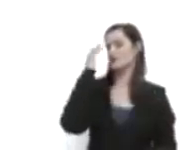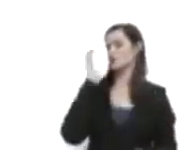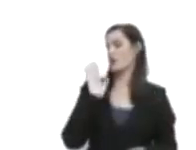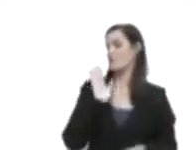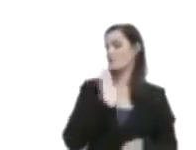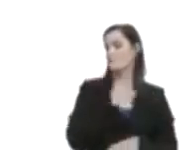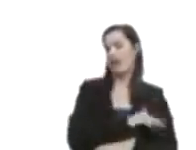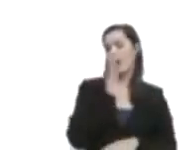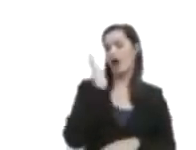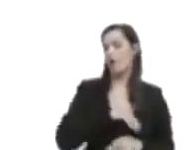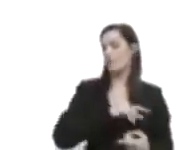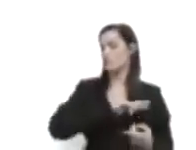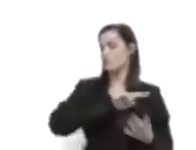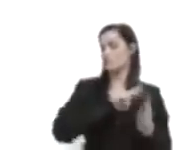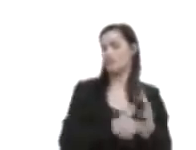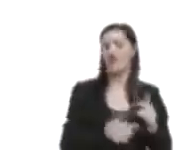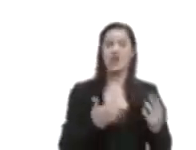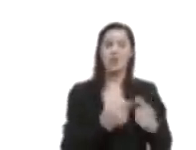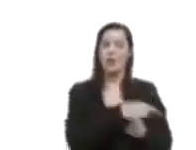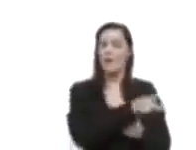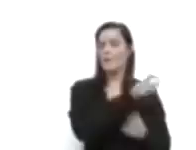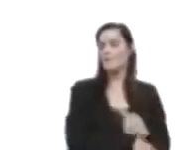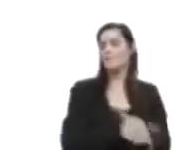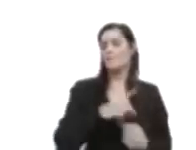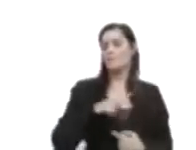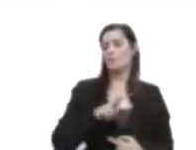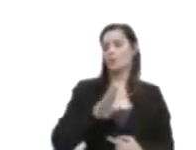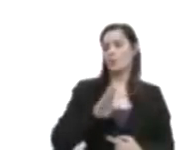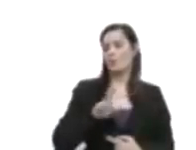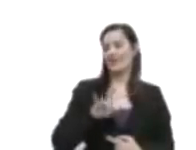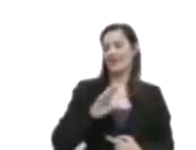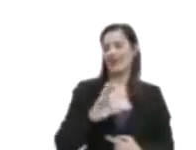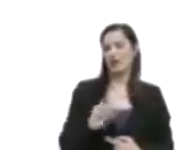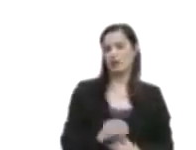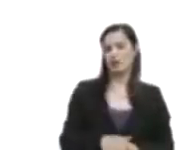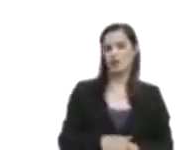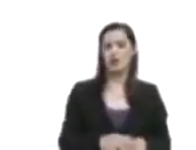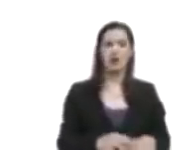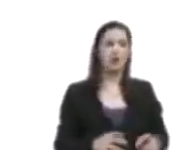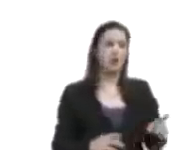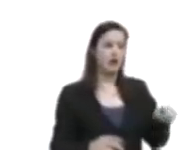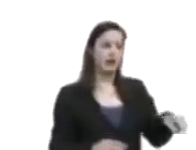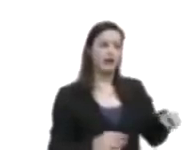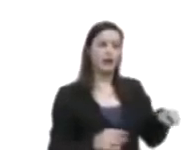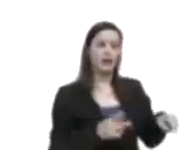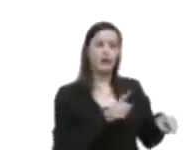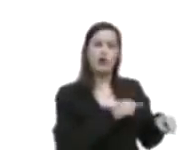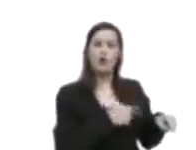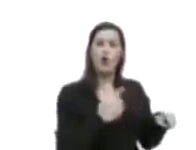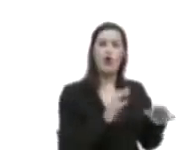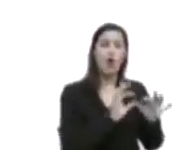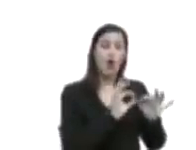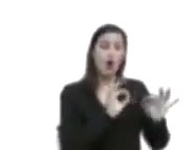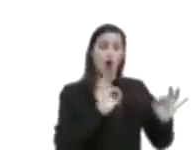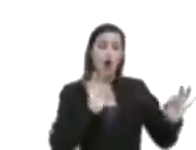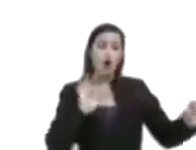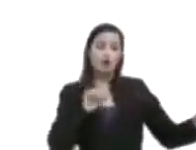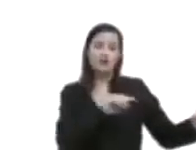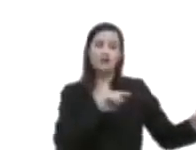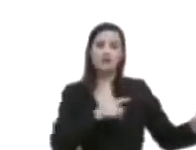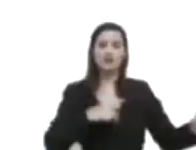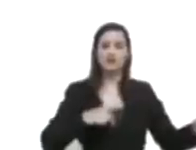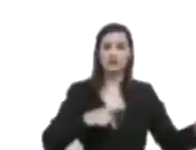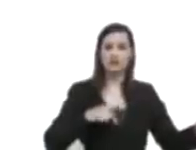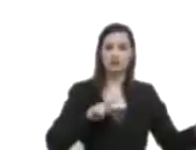adúlteros, nem ainda como esse publicano. Verso 13, o publicano, estando de pé, longe, não ousava nem